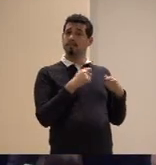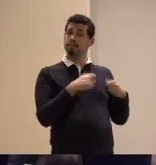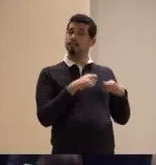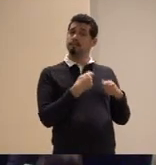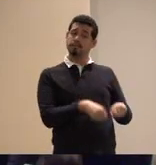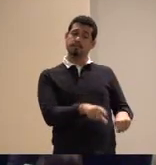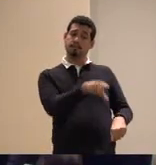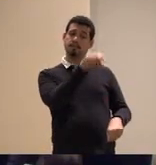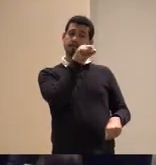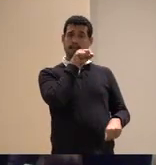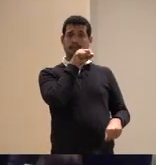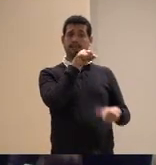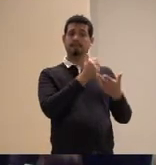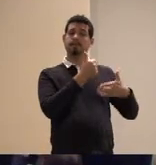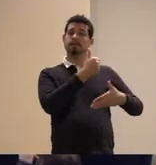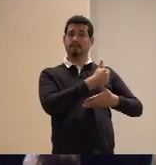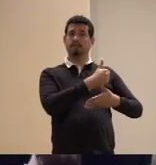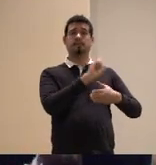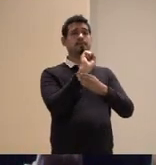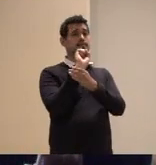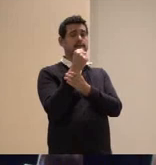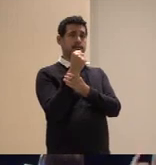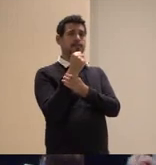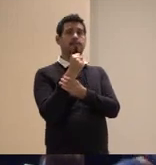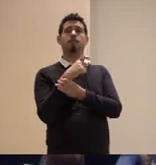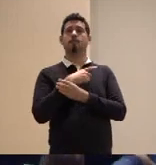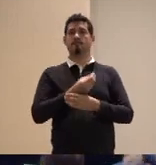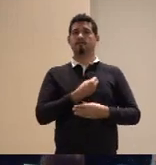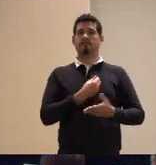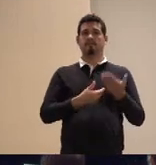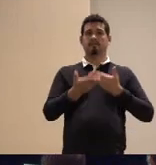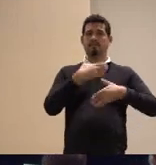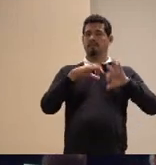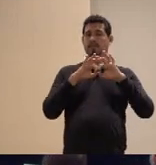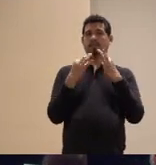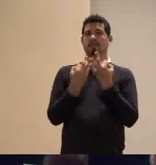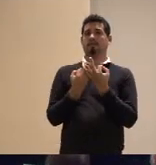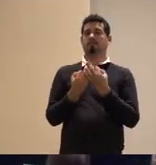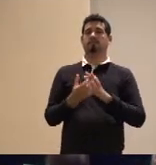preconizar, priorizar e garantir o convívio familiar.